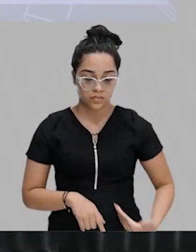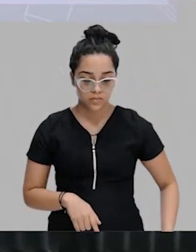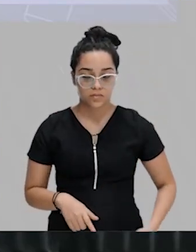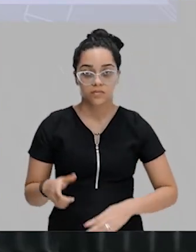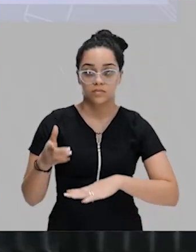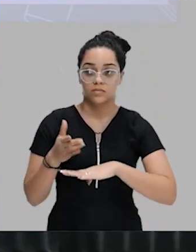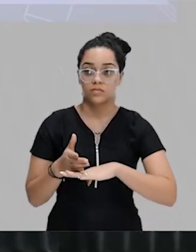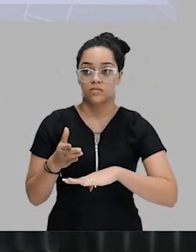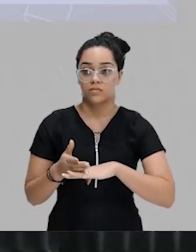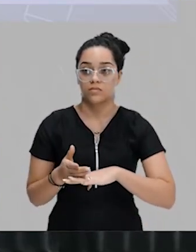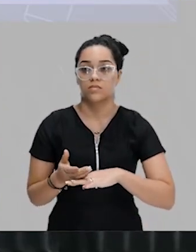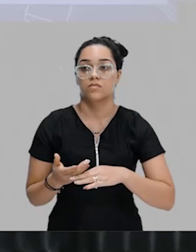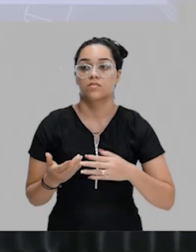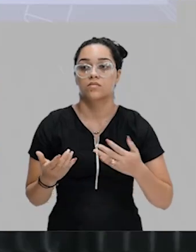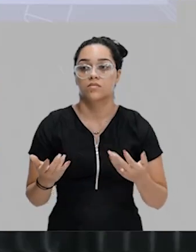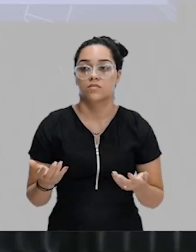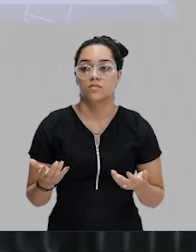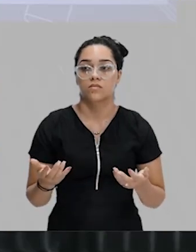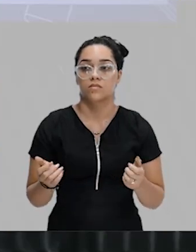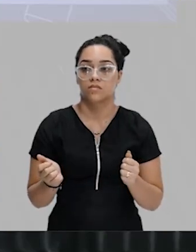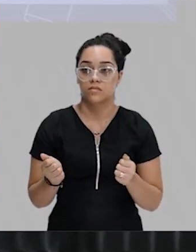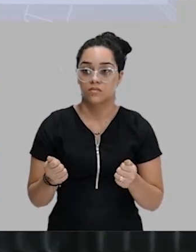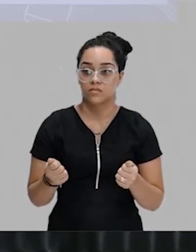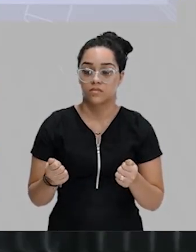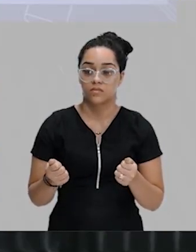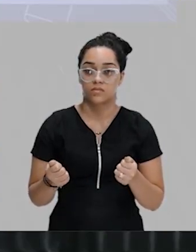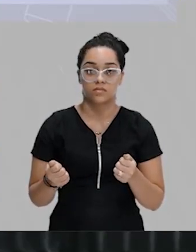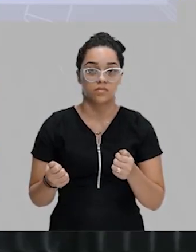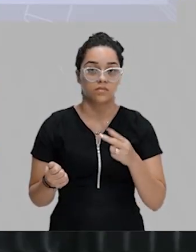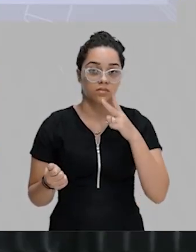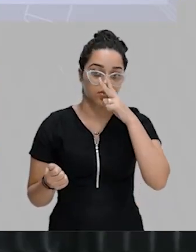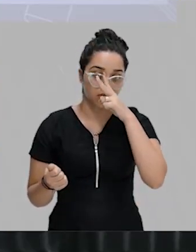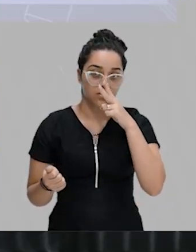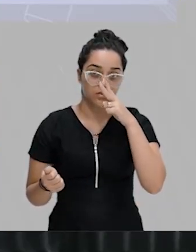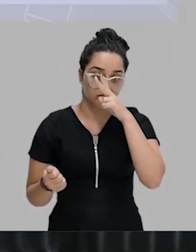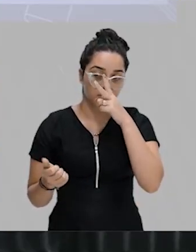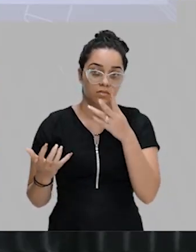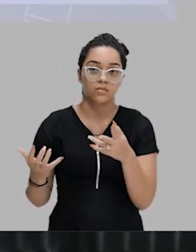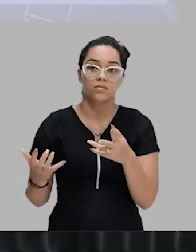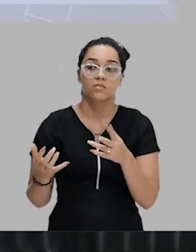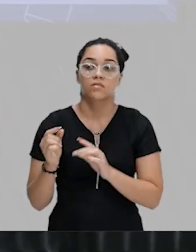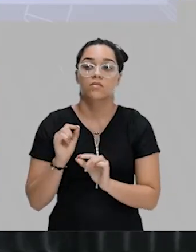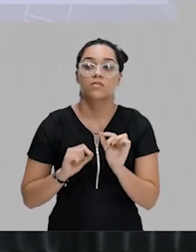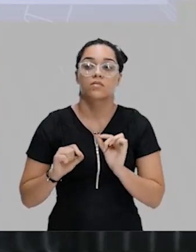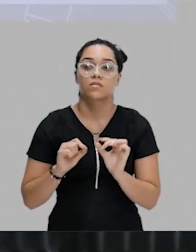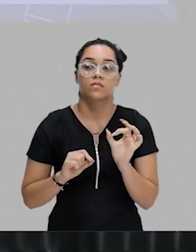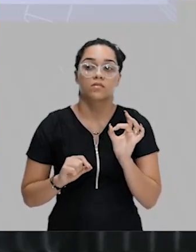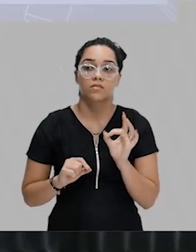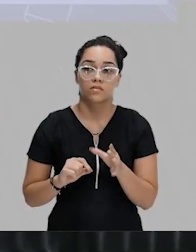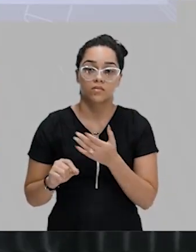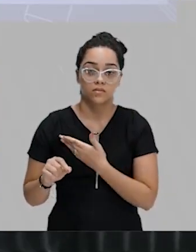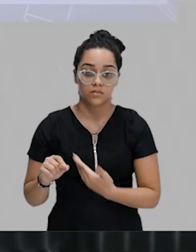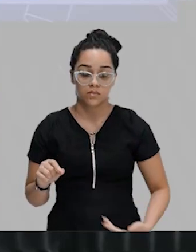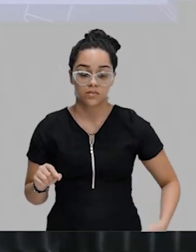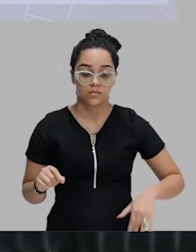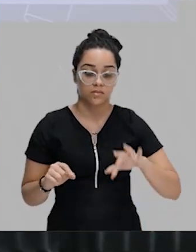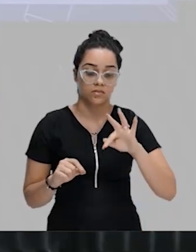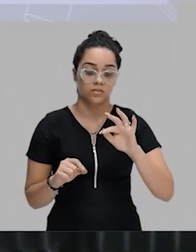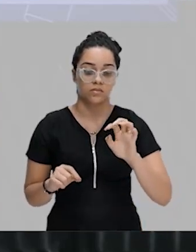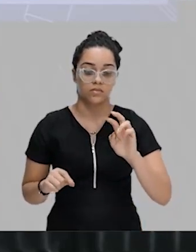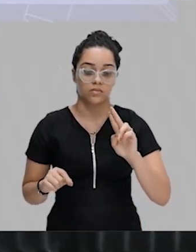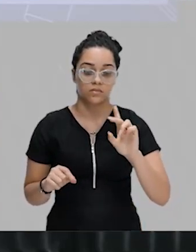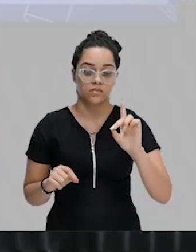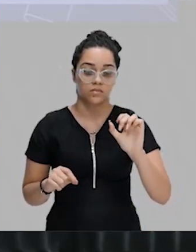está nascendo nesse momento, com esse poder centralizado nas mãos do monarca, que o Estado moderno nada mais é que um Estado feudal,